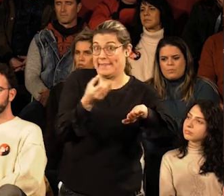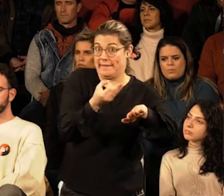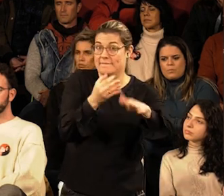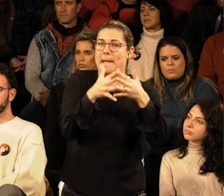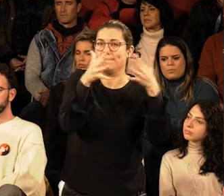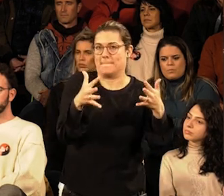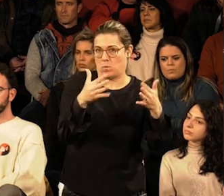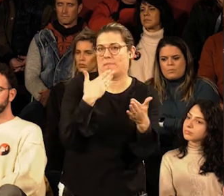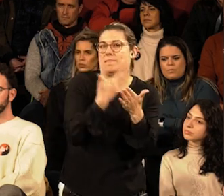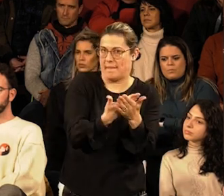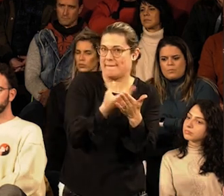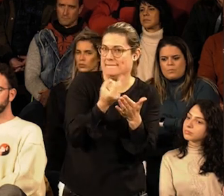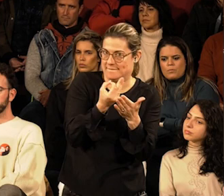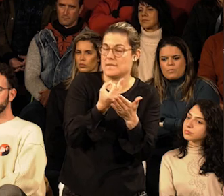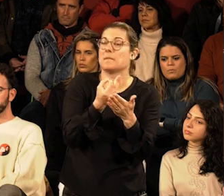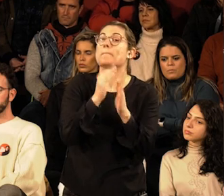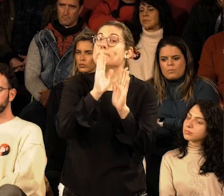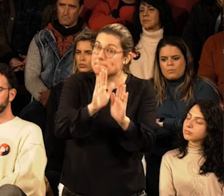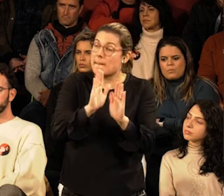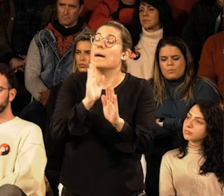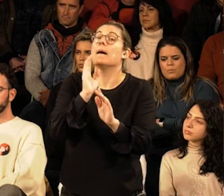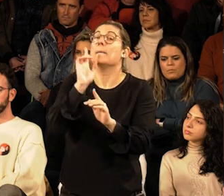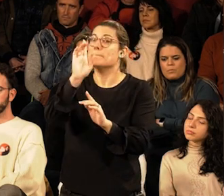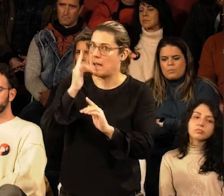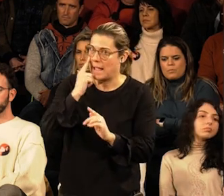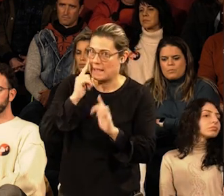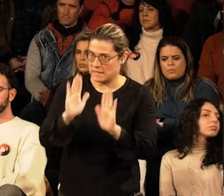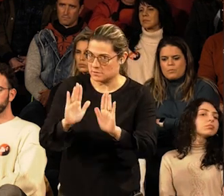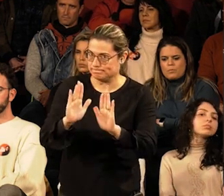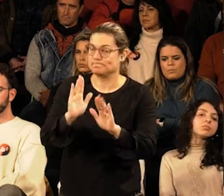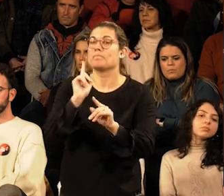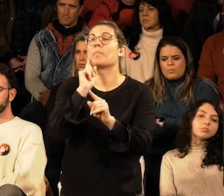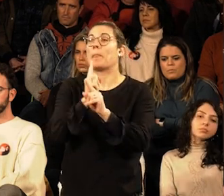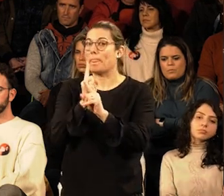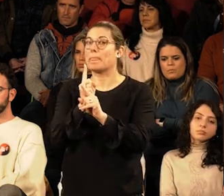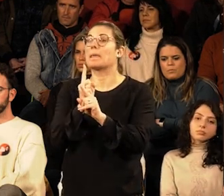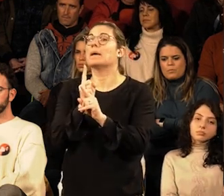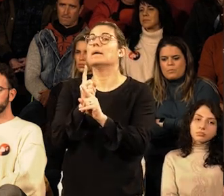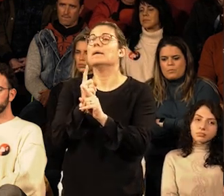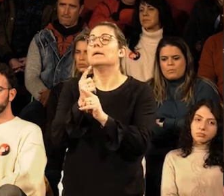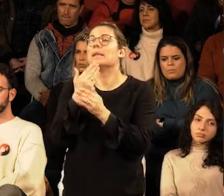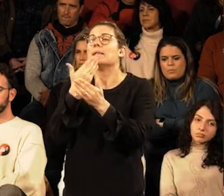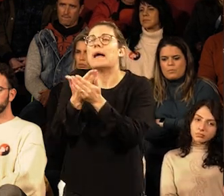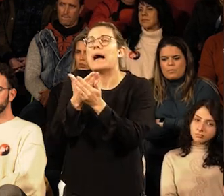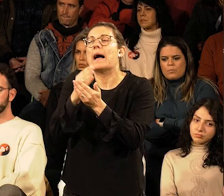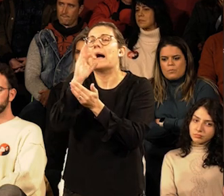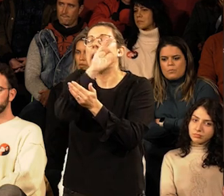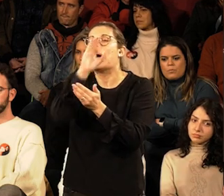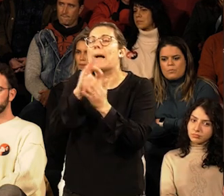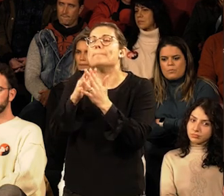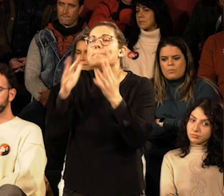uma maioria sem no entanto atenção darem nem maioria